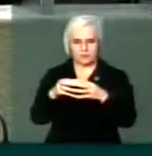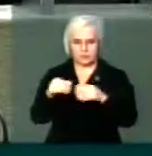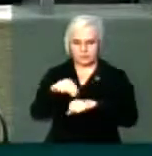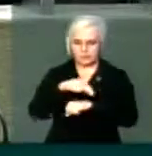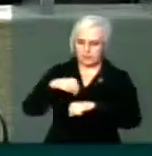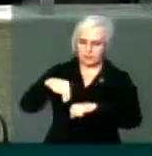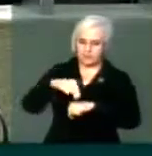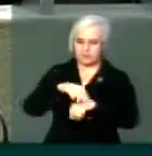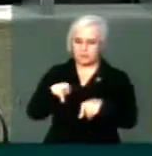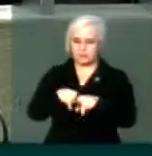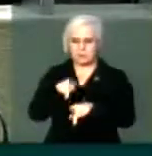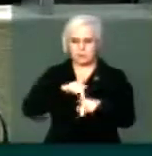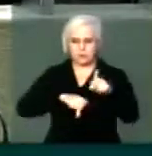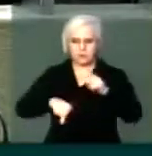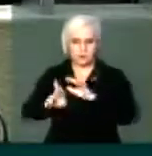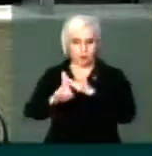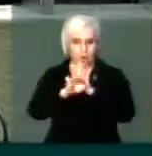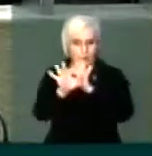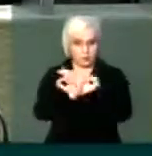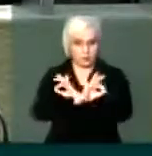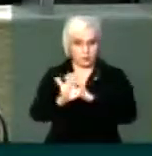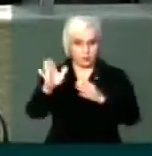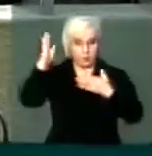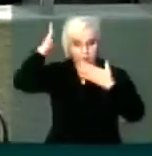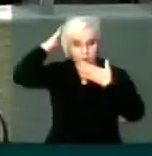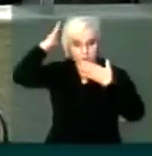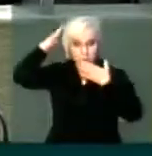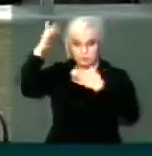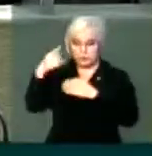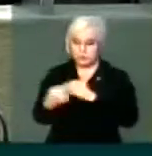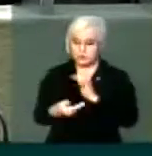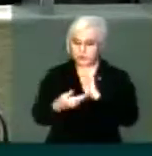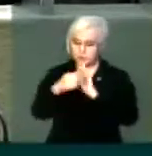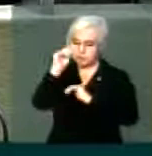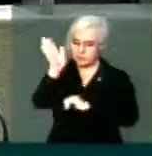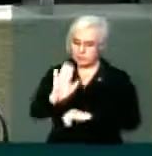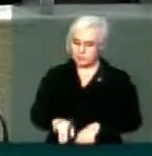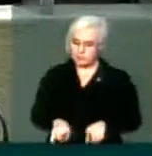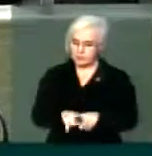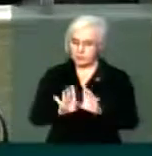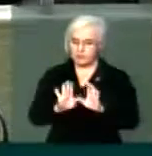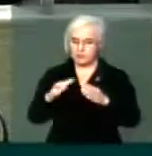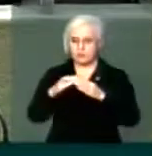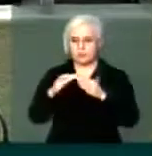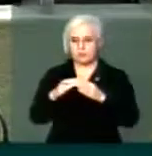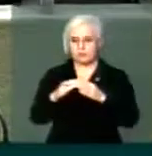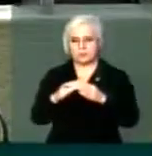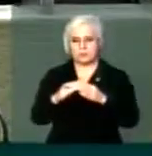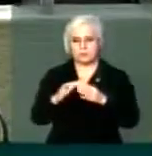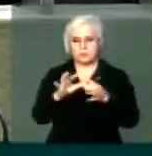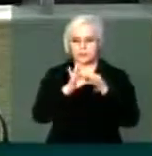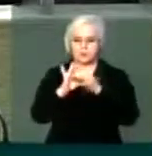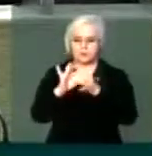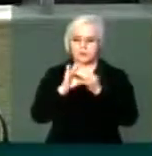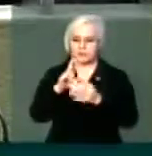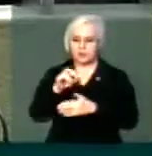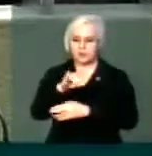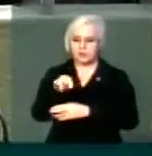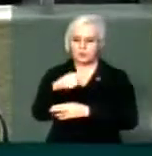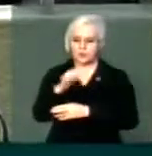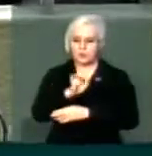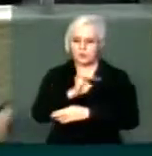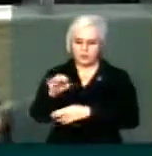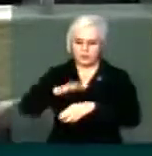não representados, como são os índios no Brasil, e a delegação da União Europeia no